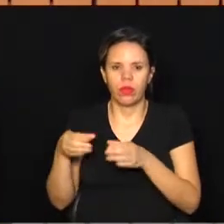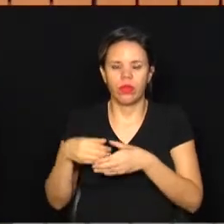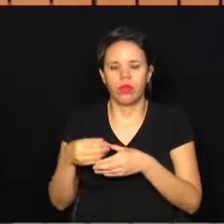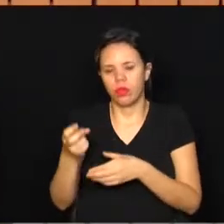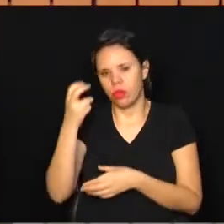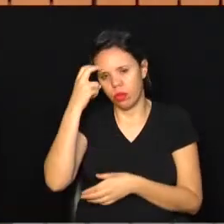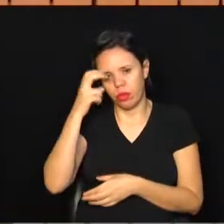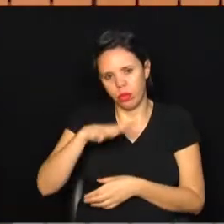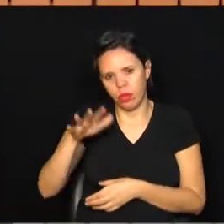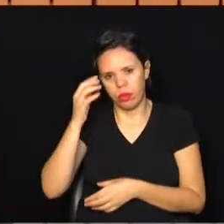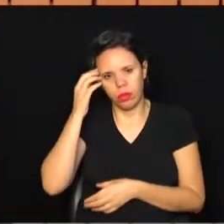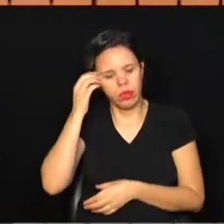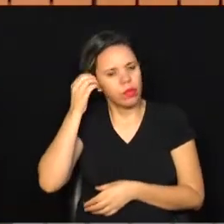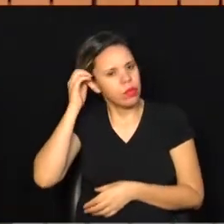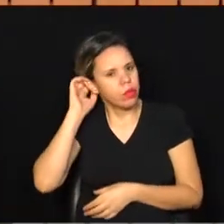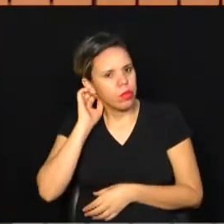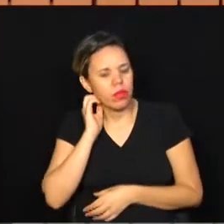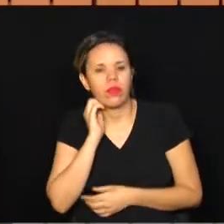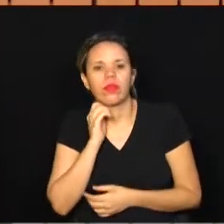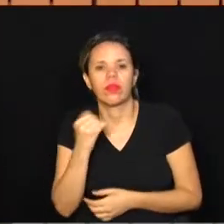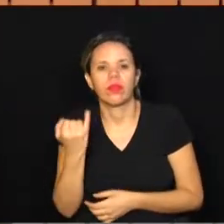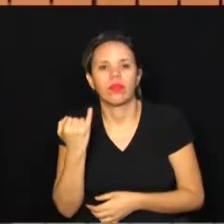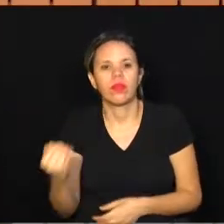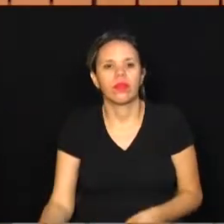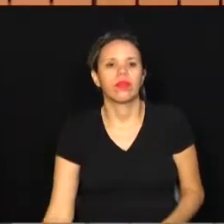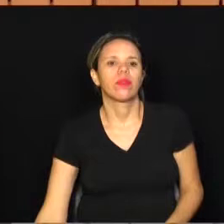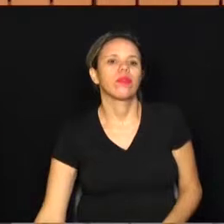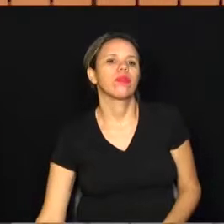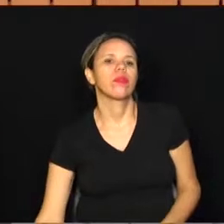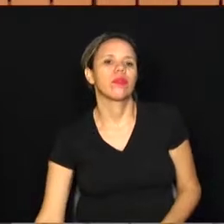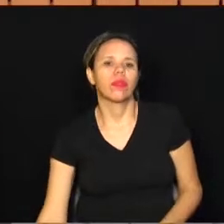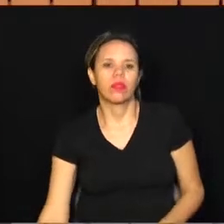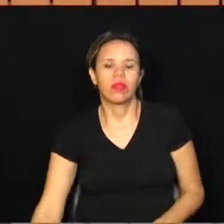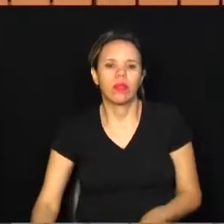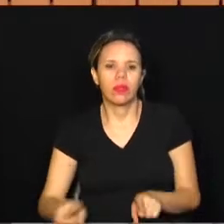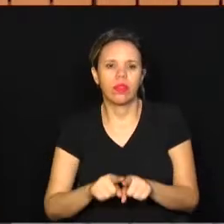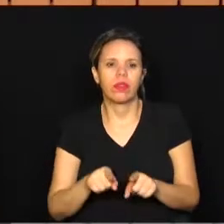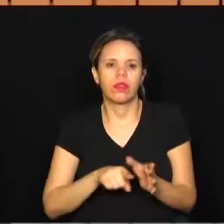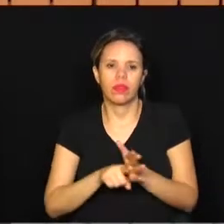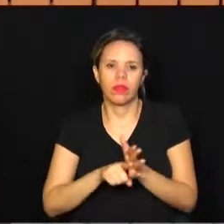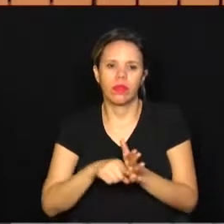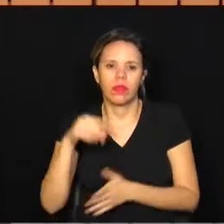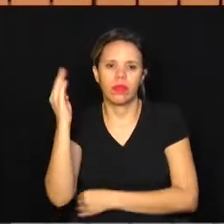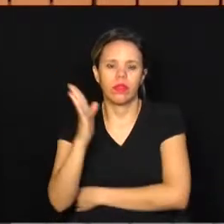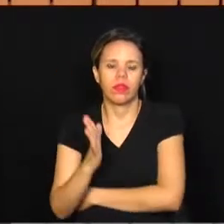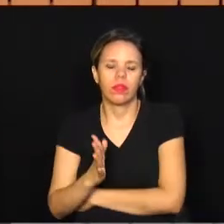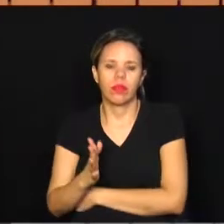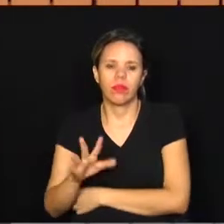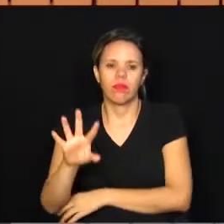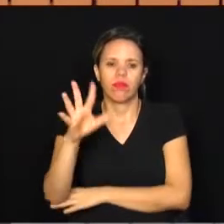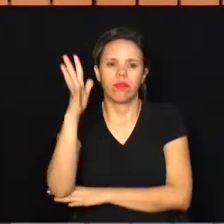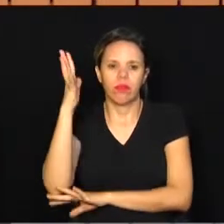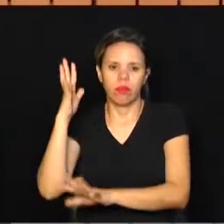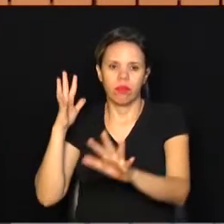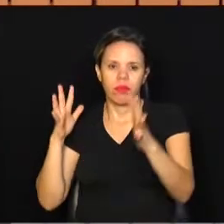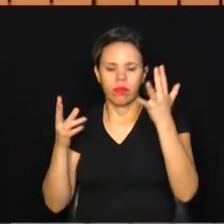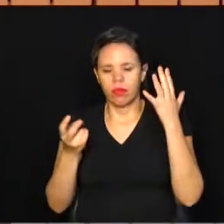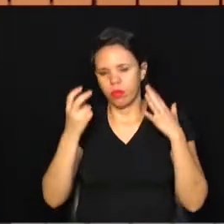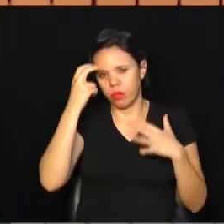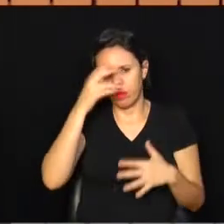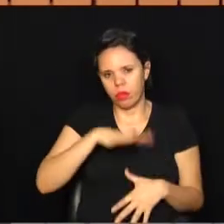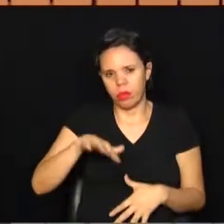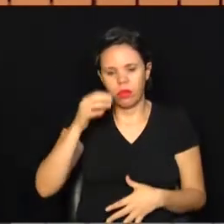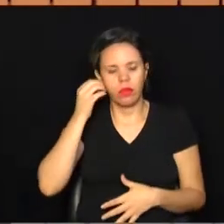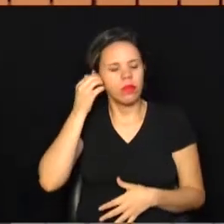Cultural. Muito importante. Coordena também o Comitê Científico Nacional de Paisagens Culturais e o